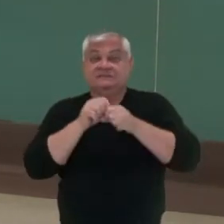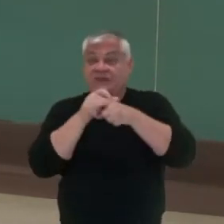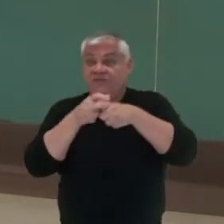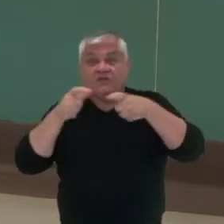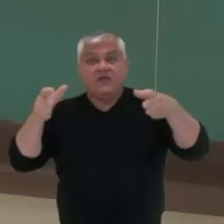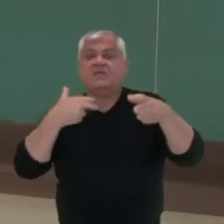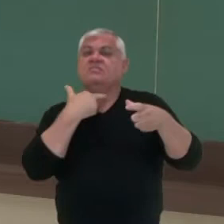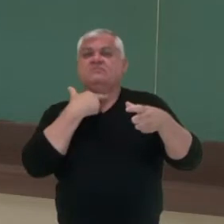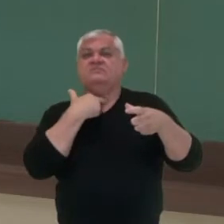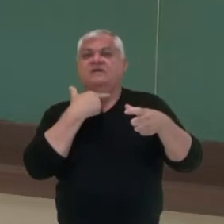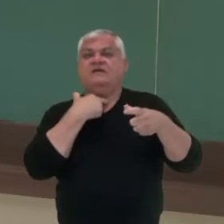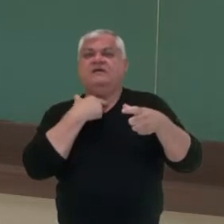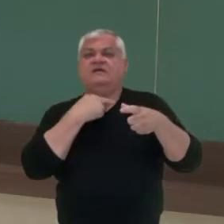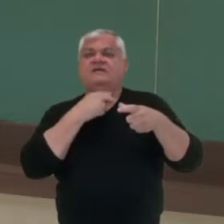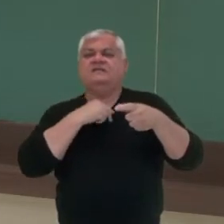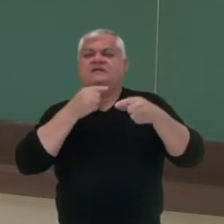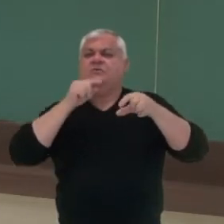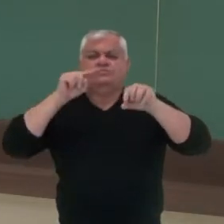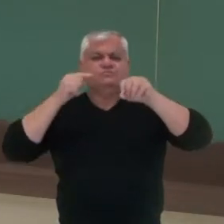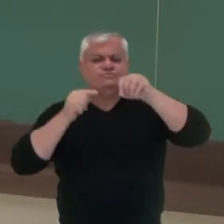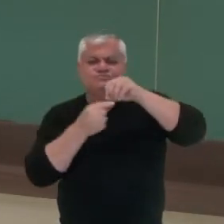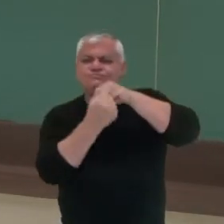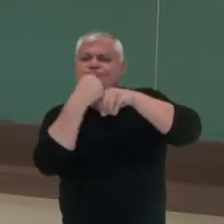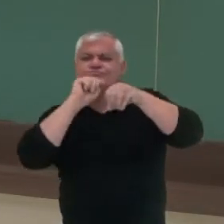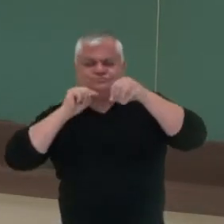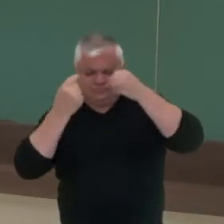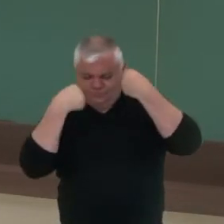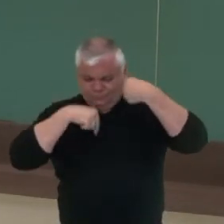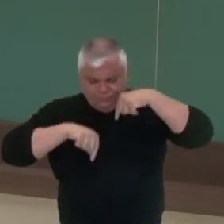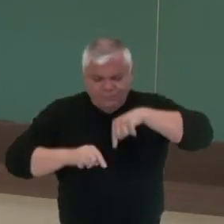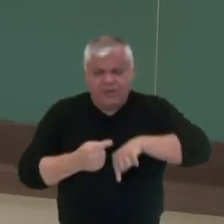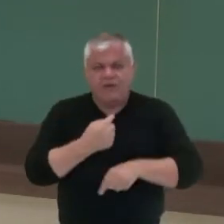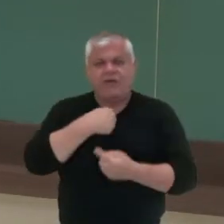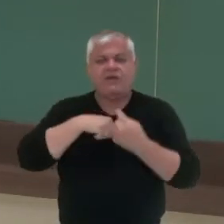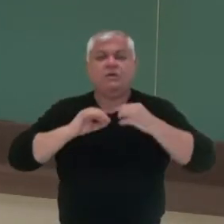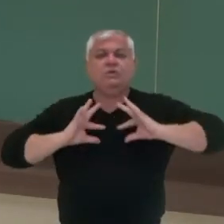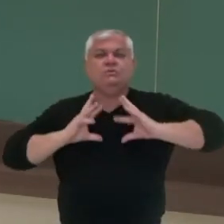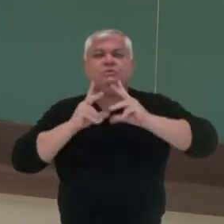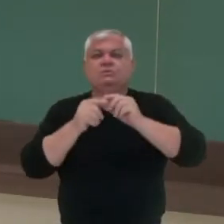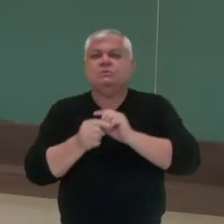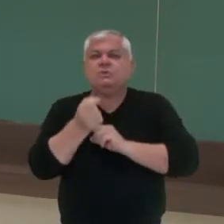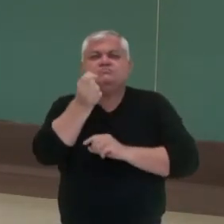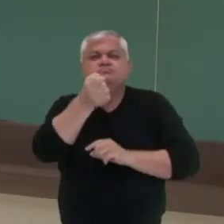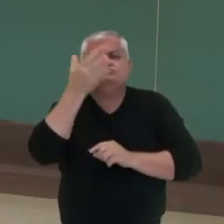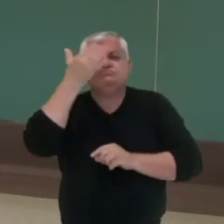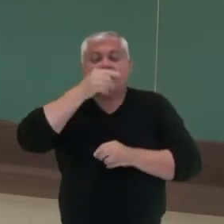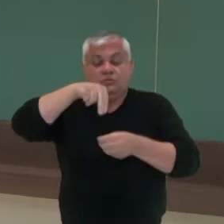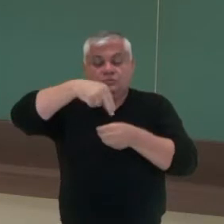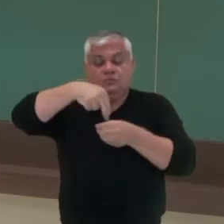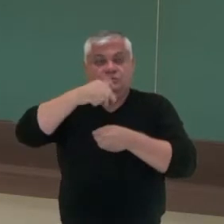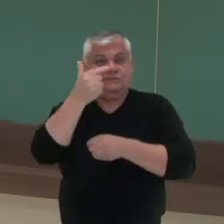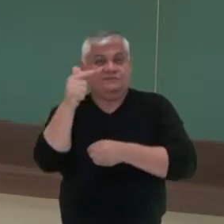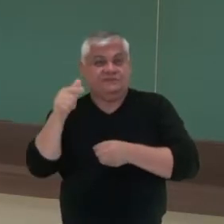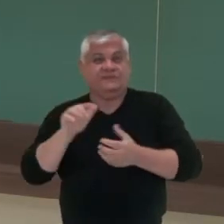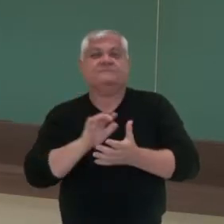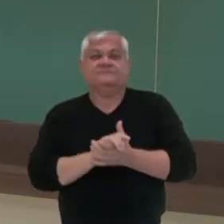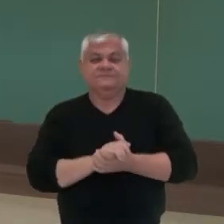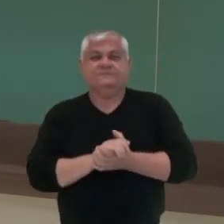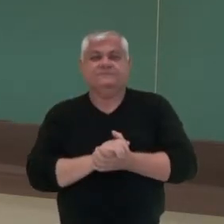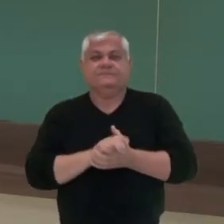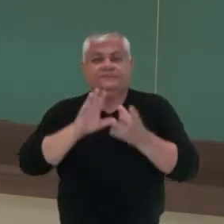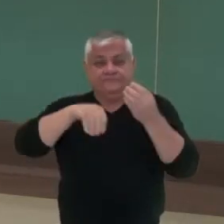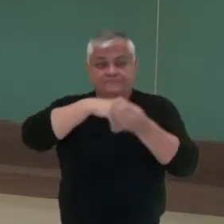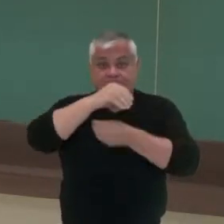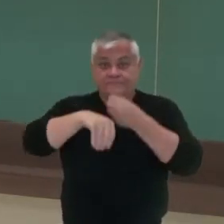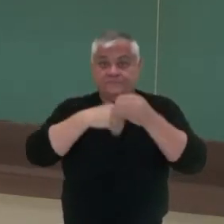consegue entrar em todos os lugares. Então, ela é bem pequenininha, não tem núcleo. Elas são formadas na